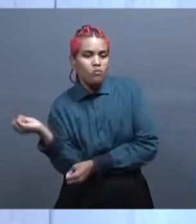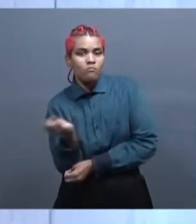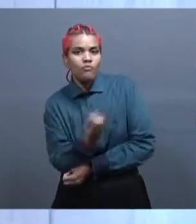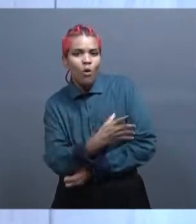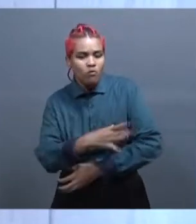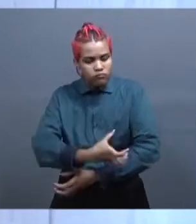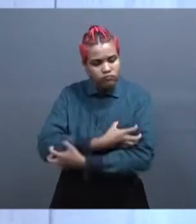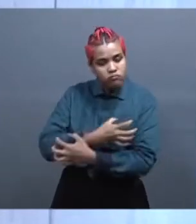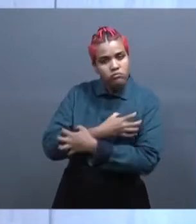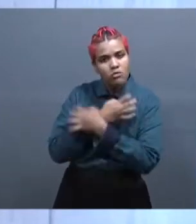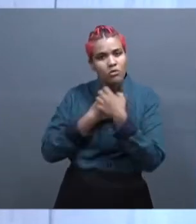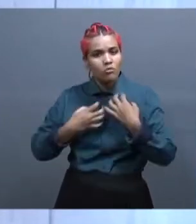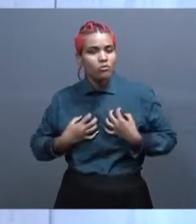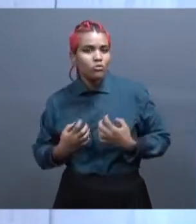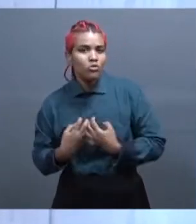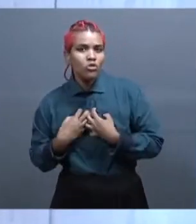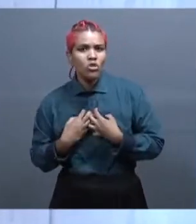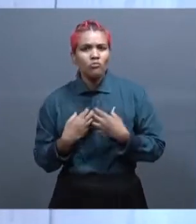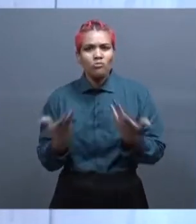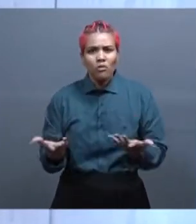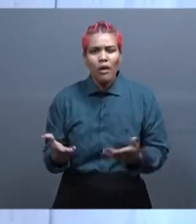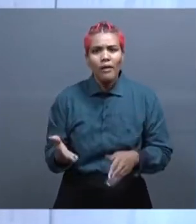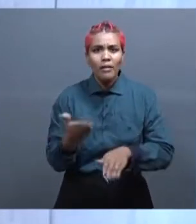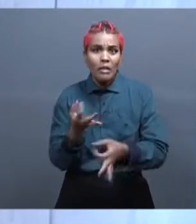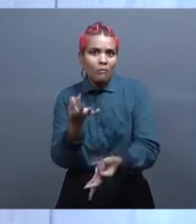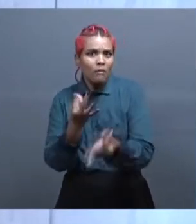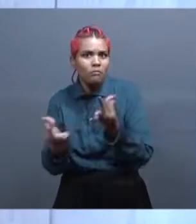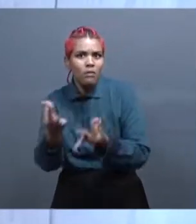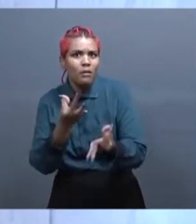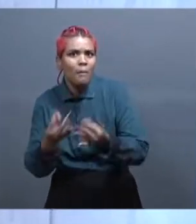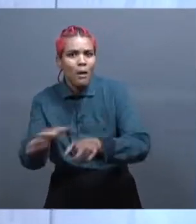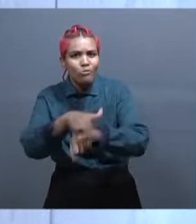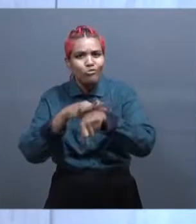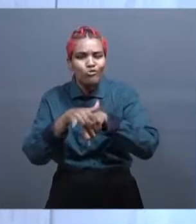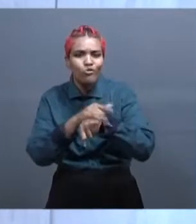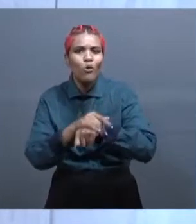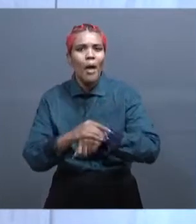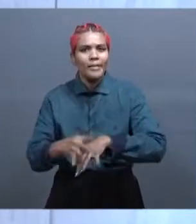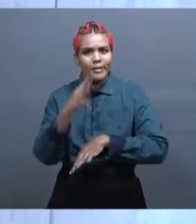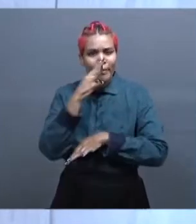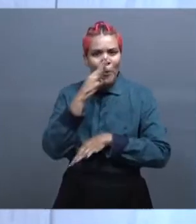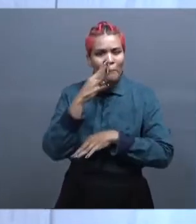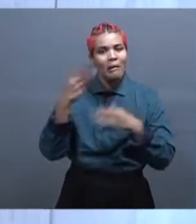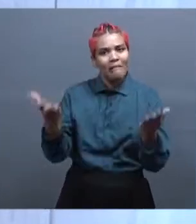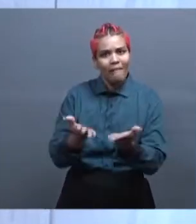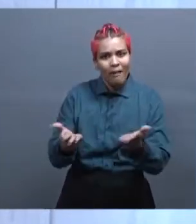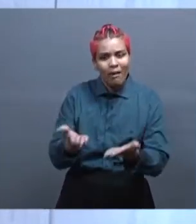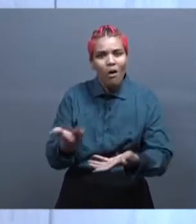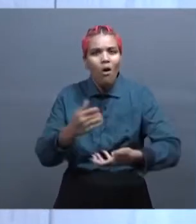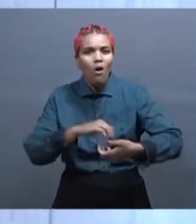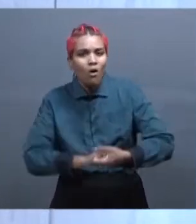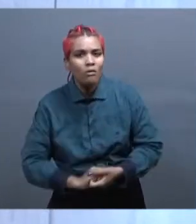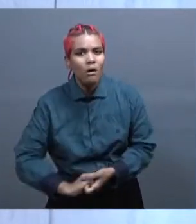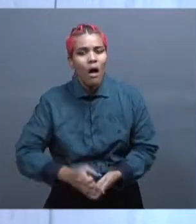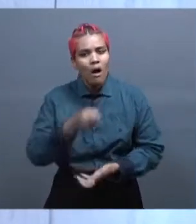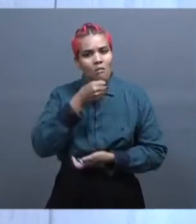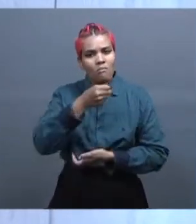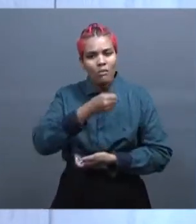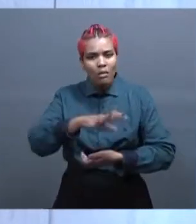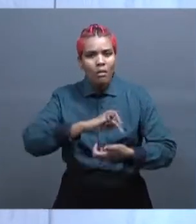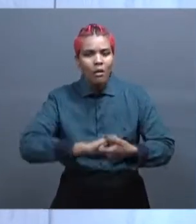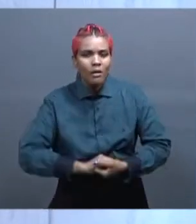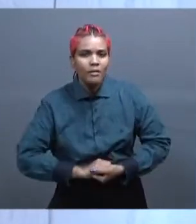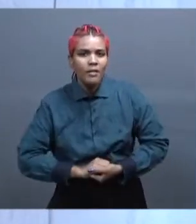em até de tratamento de doença então confira na reportagem de fernando cunha com imagens de lucas cardoso